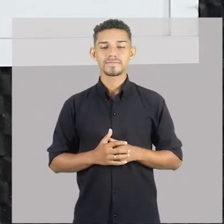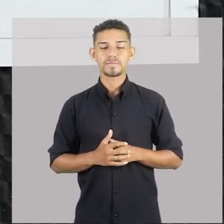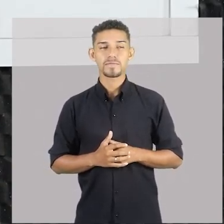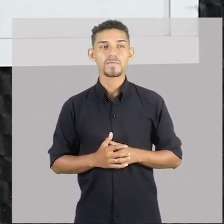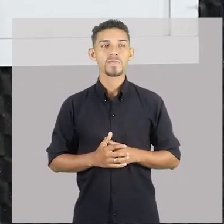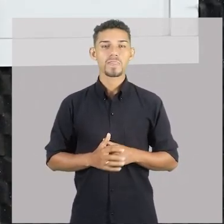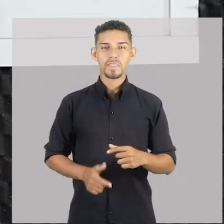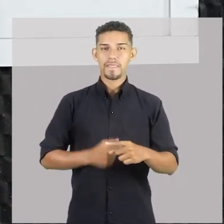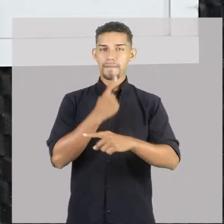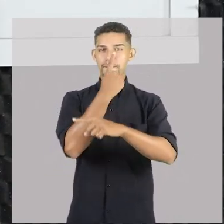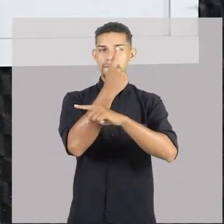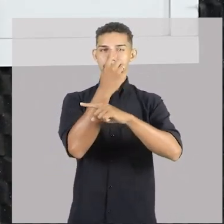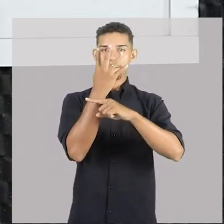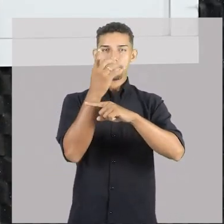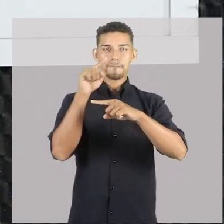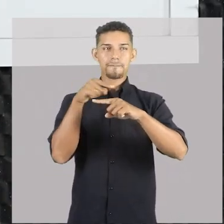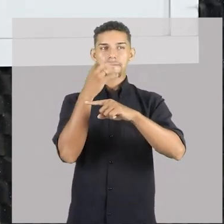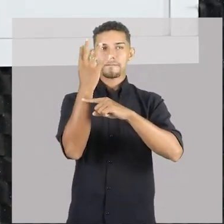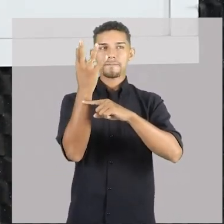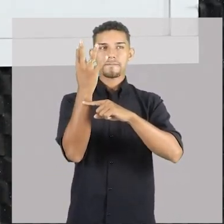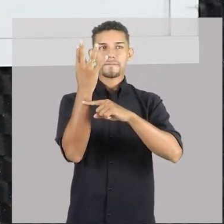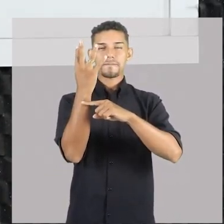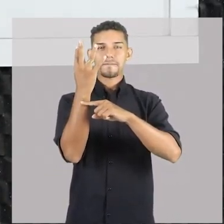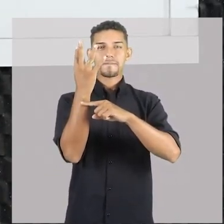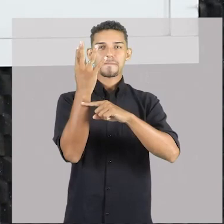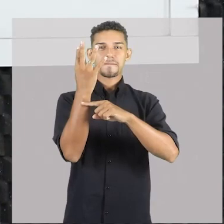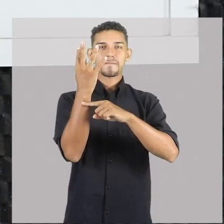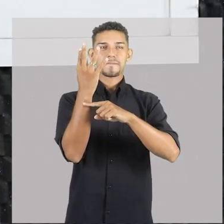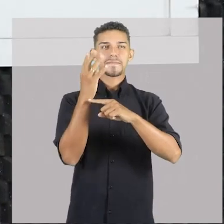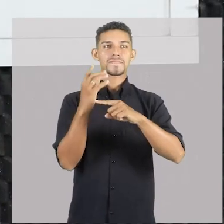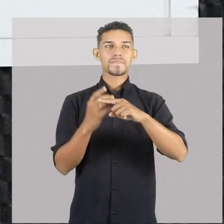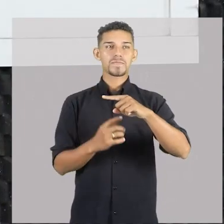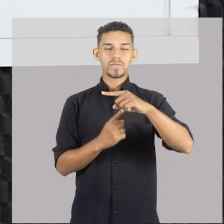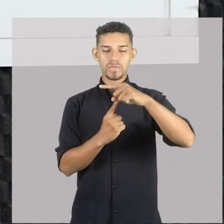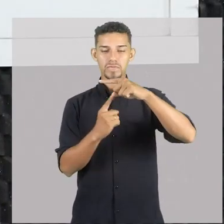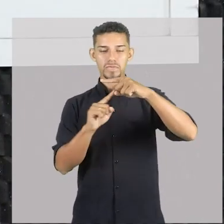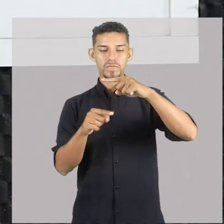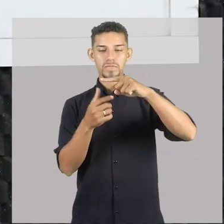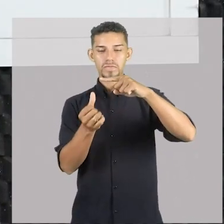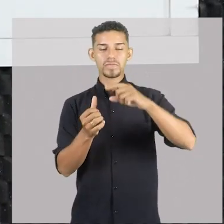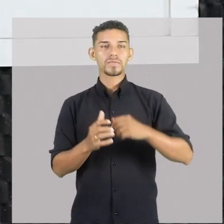14,4 dividido por 1,6 vai dar quanto?